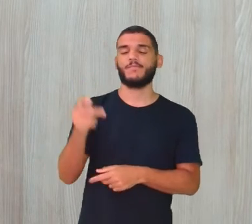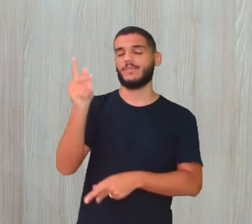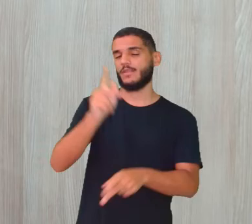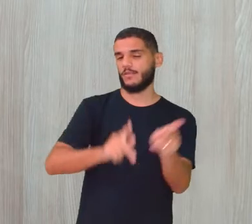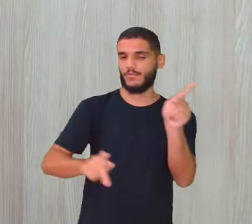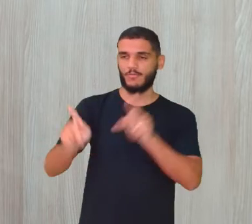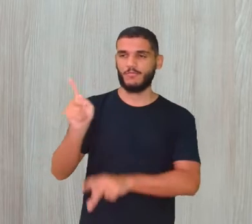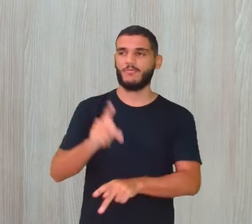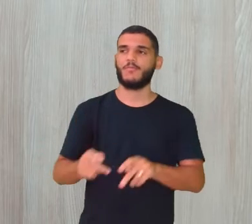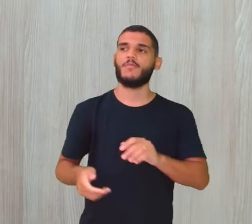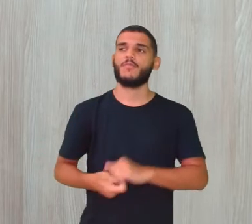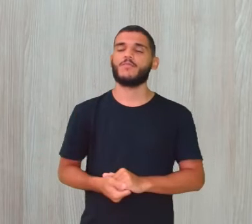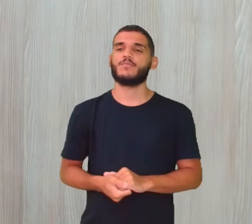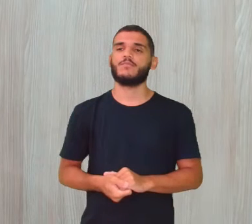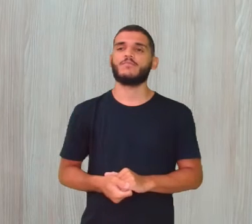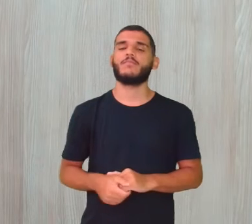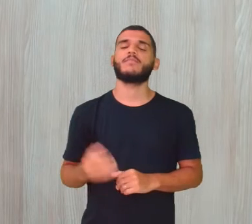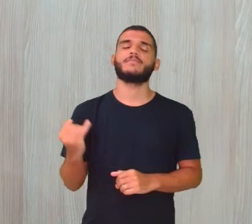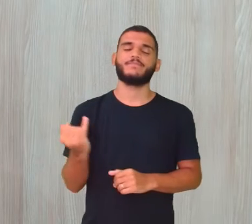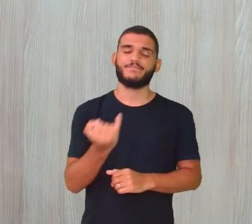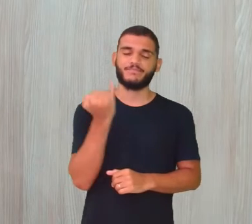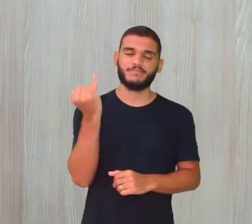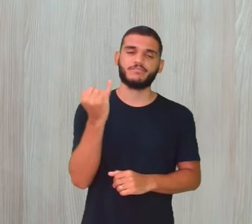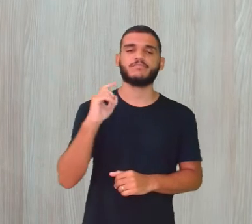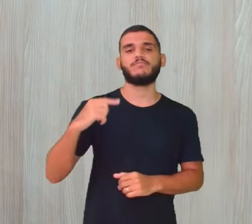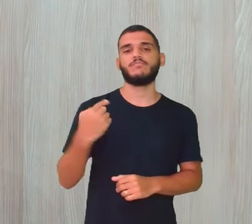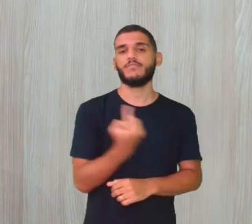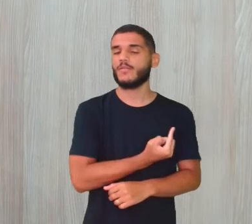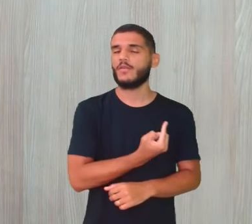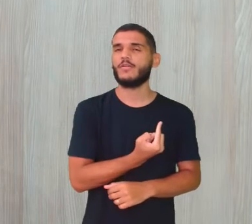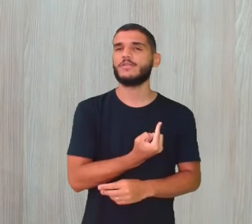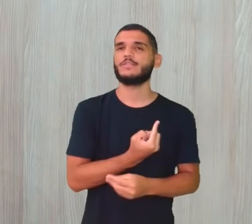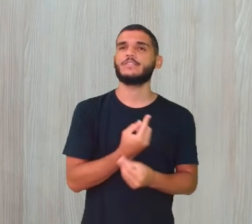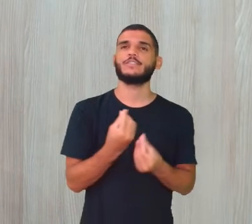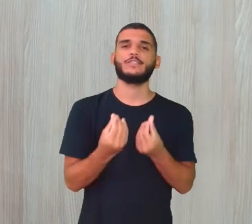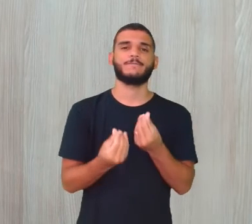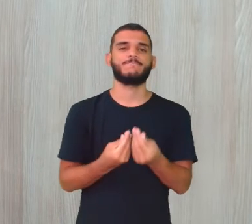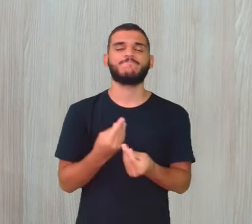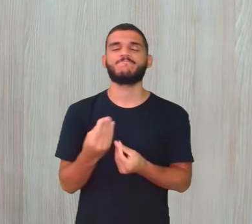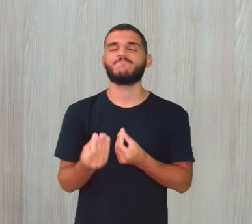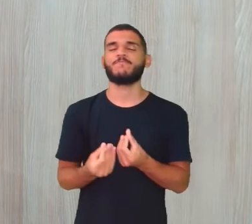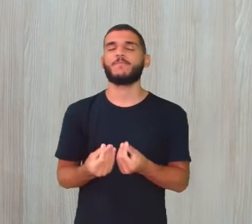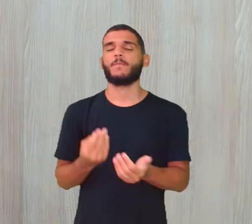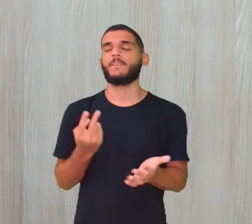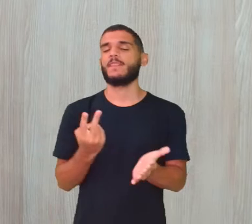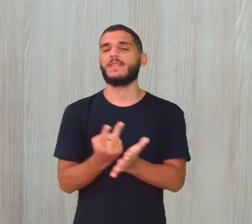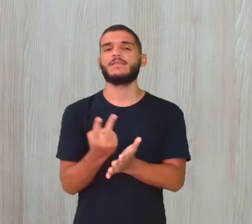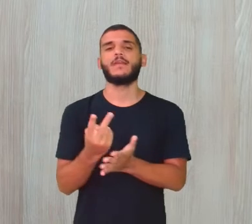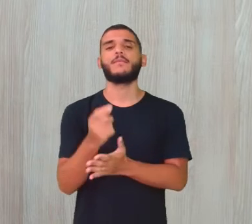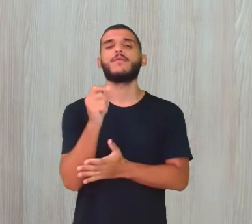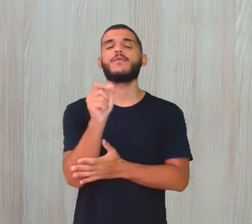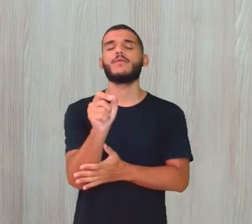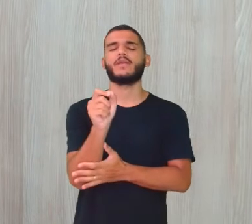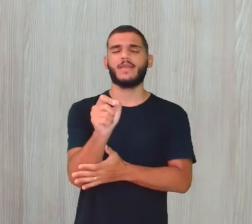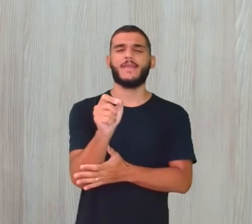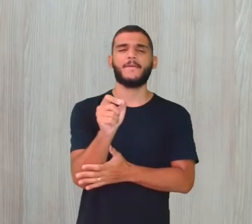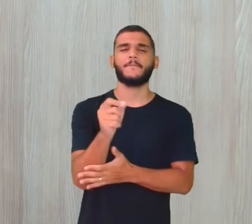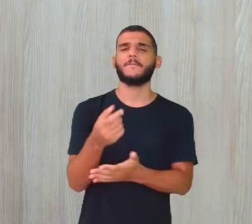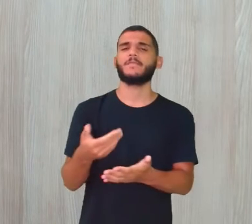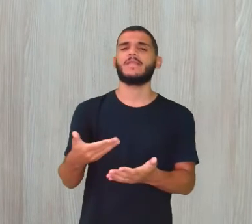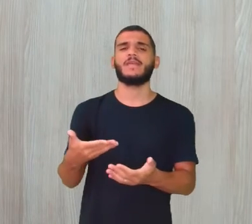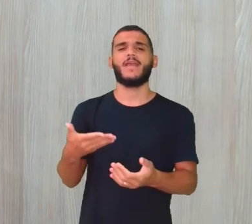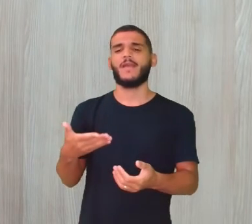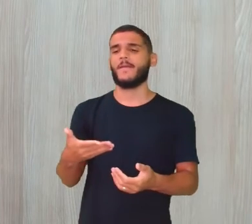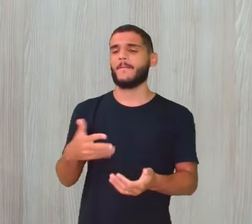Então, é importante que a gente realmente esteja sempre batendo na mesma tecla, né?